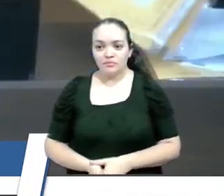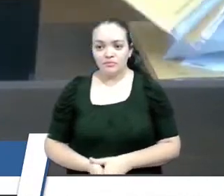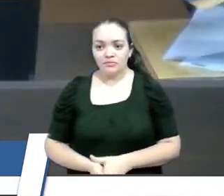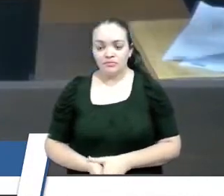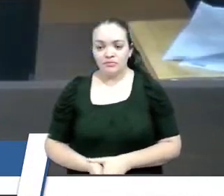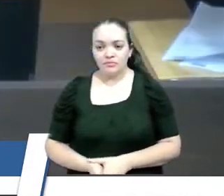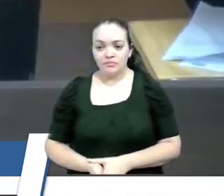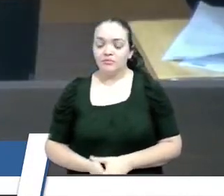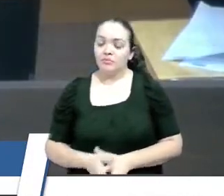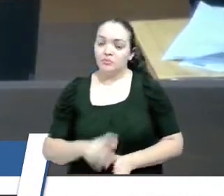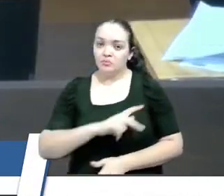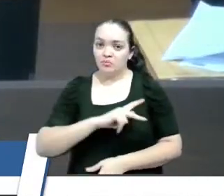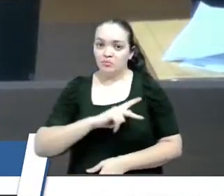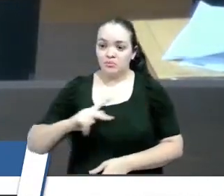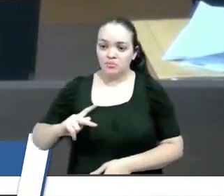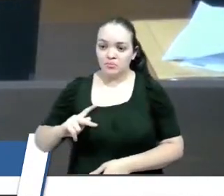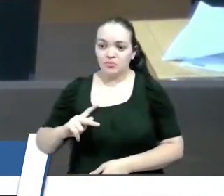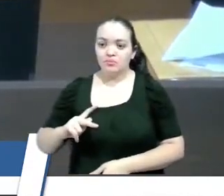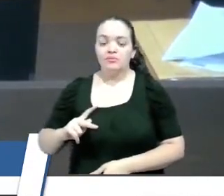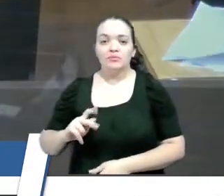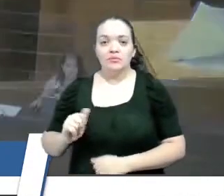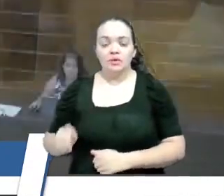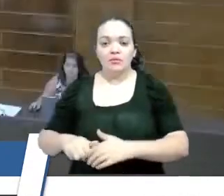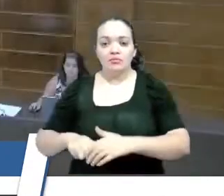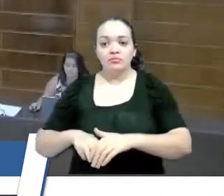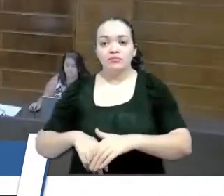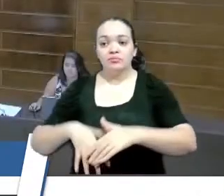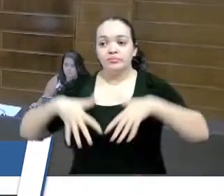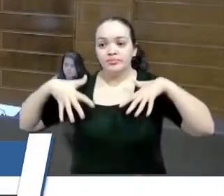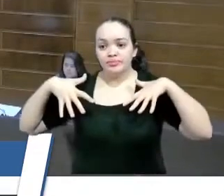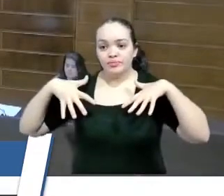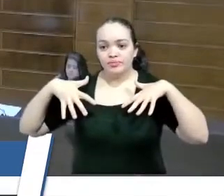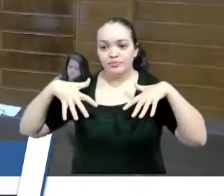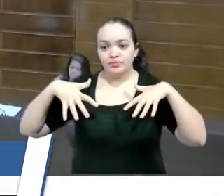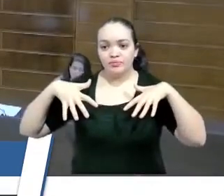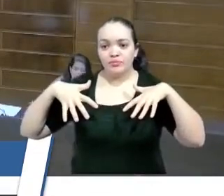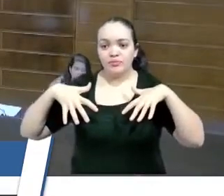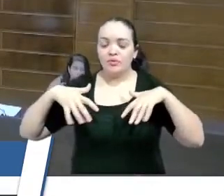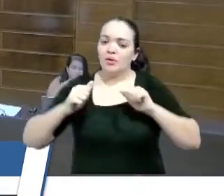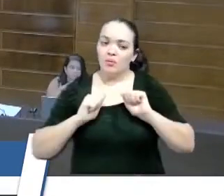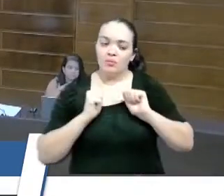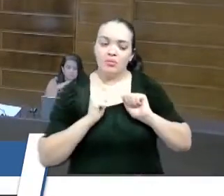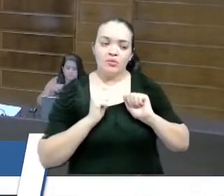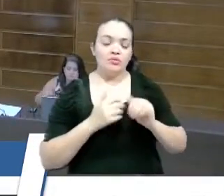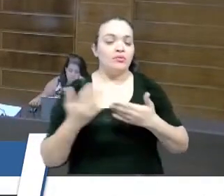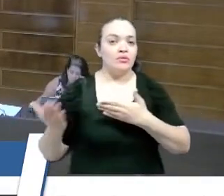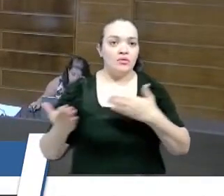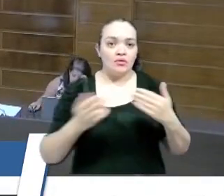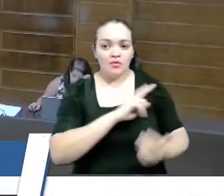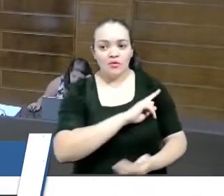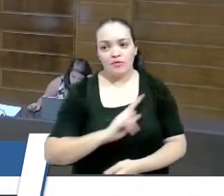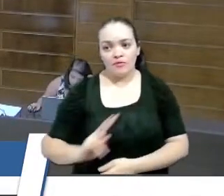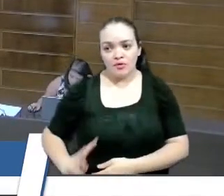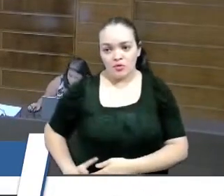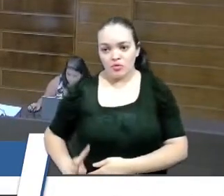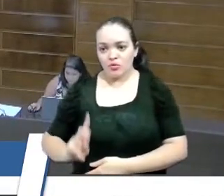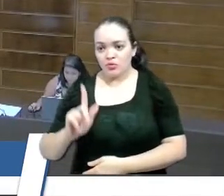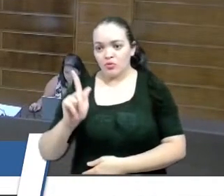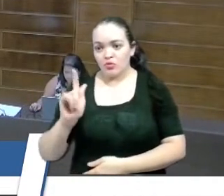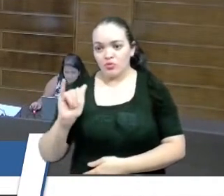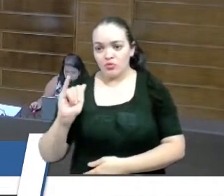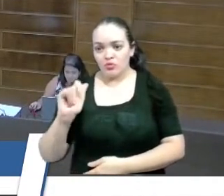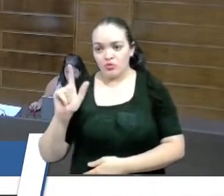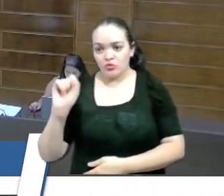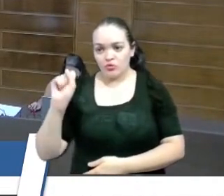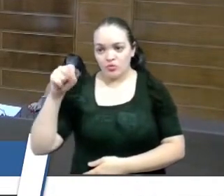senhor presidente. Com a palavra o plenário. Peço a palavra, senhor presidente. Com a palavra, vereador Gilson Pelizar.